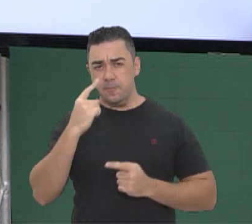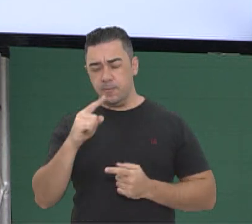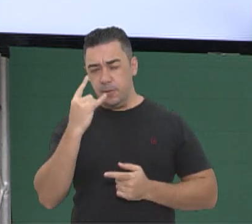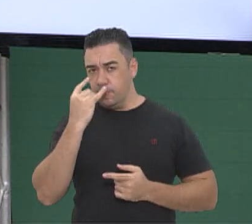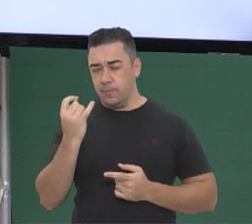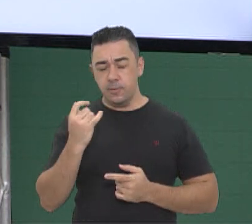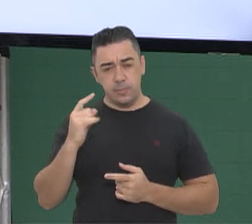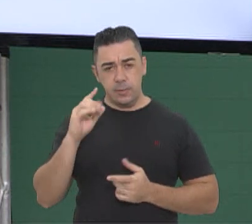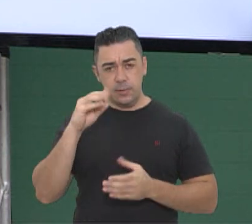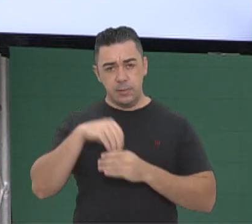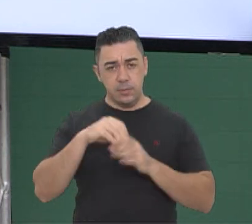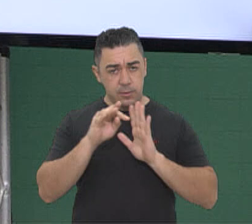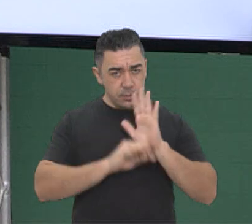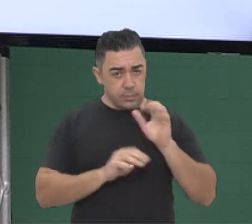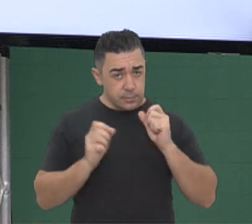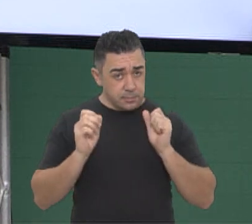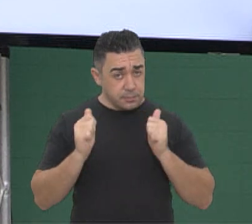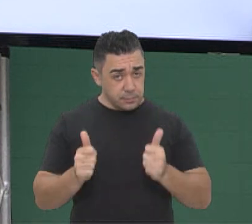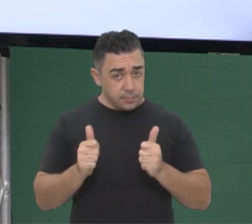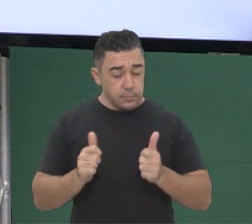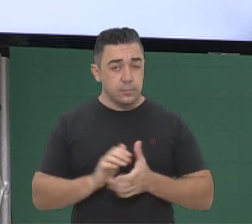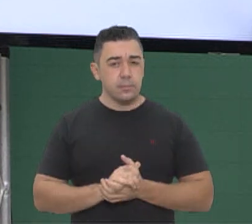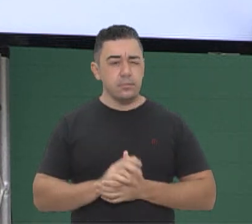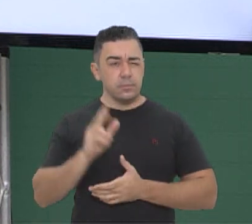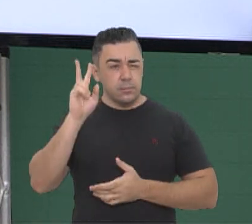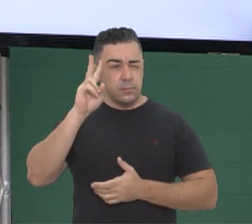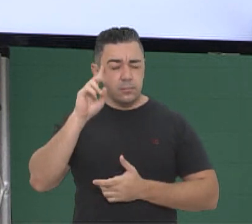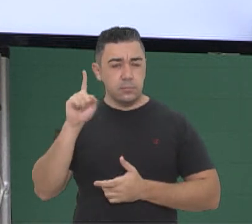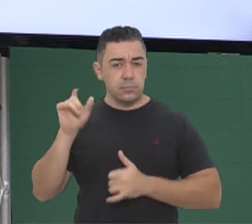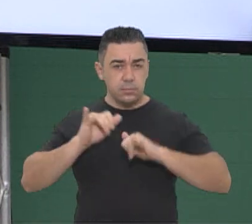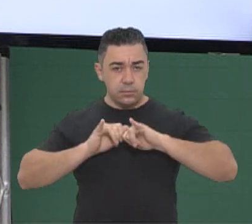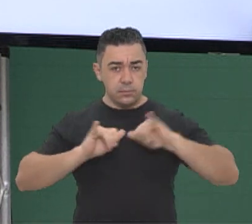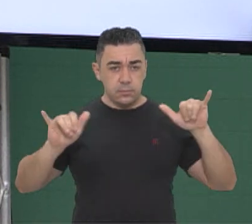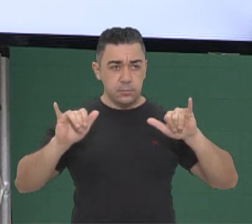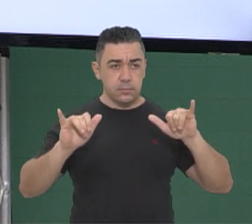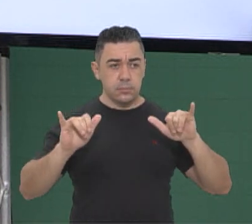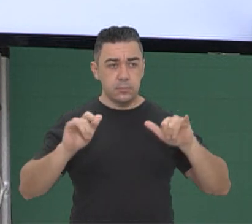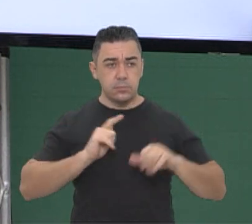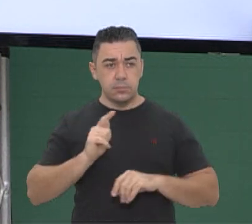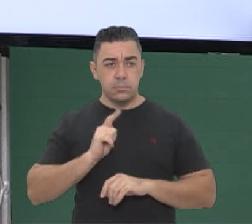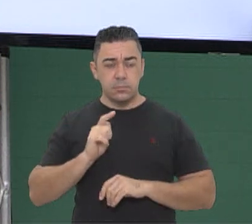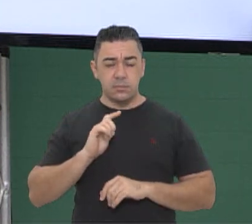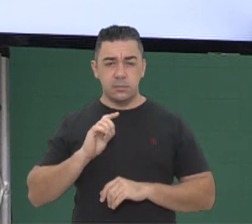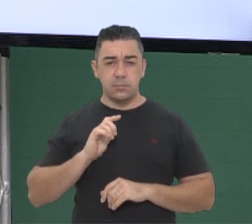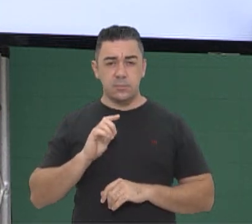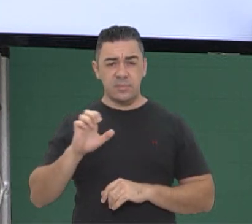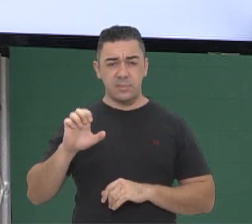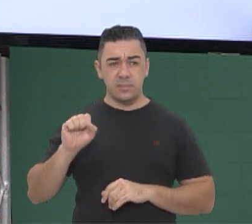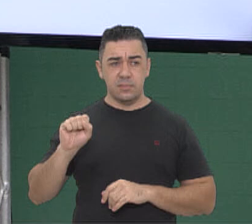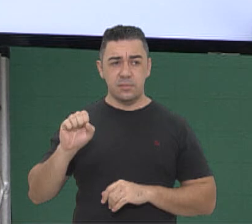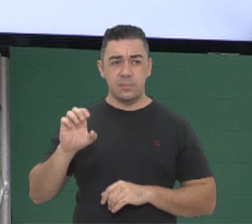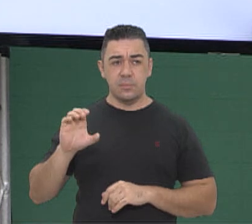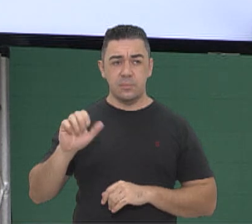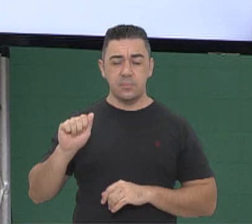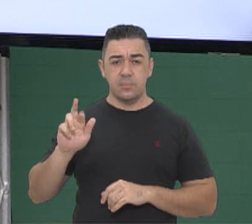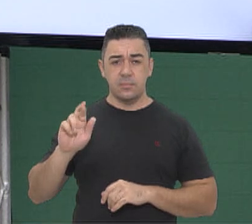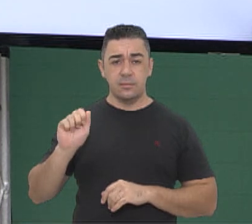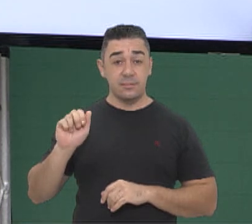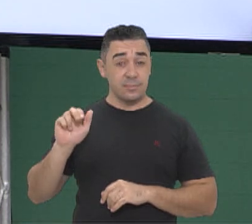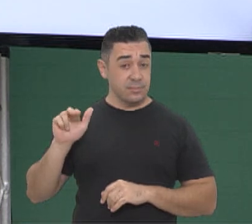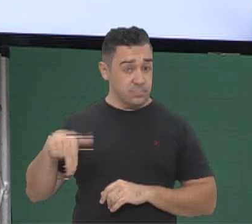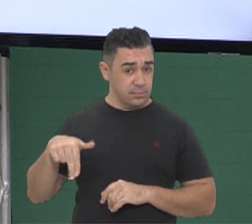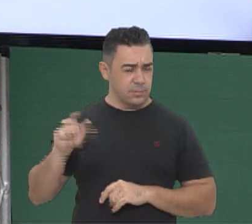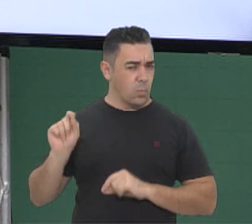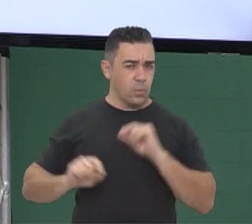de um texto, certinho? Lembrando que esse titular, excavarão plaza cerimonial, é justamente ele